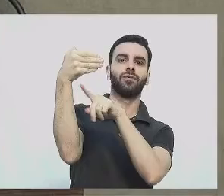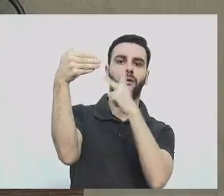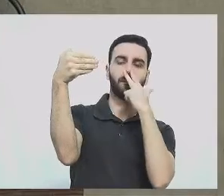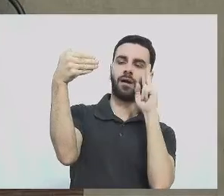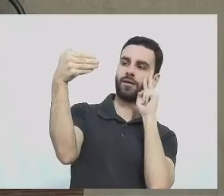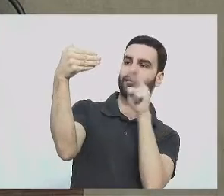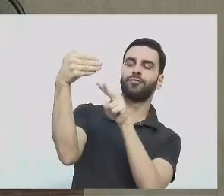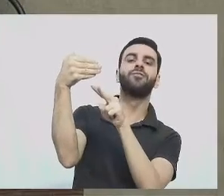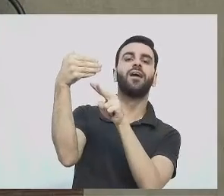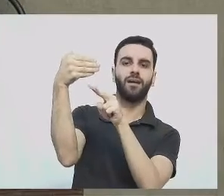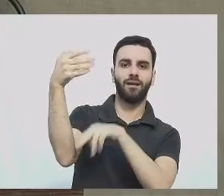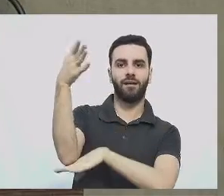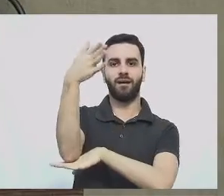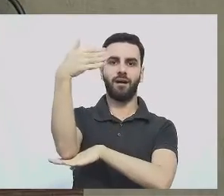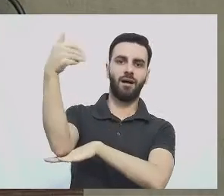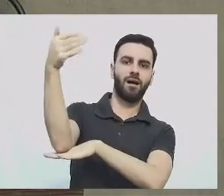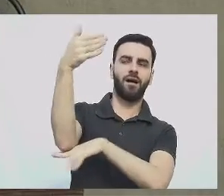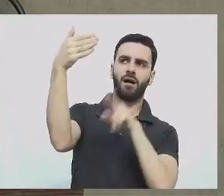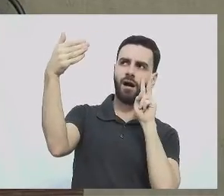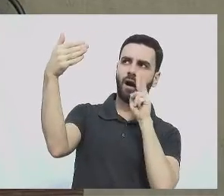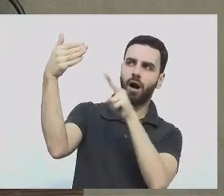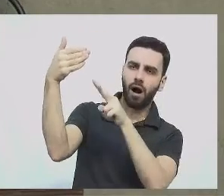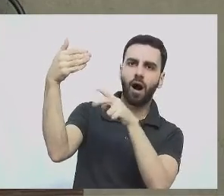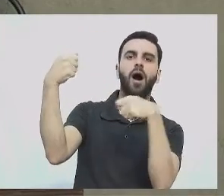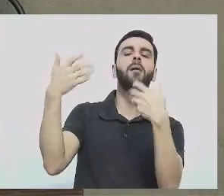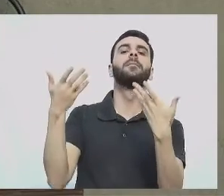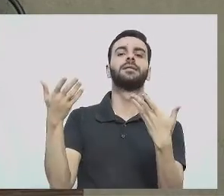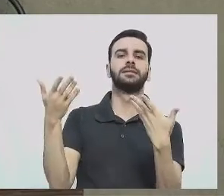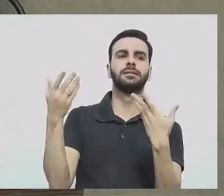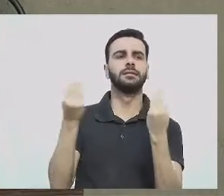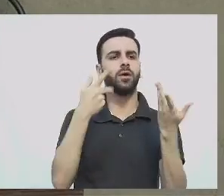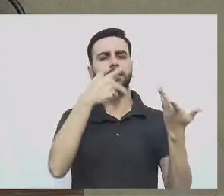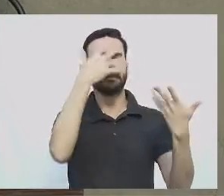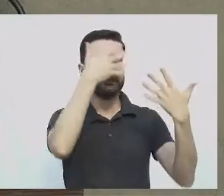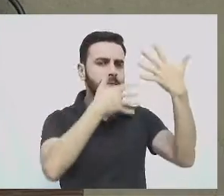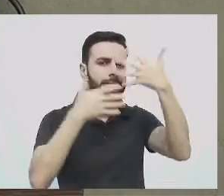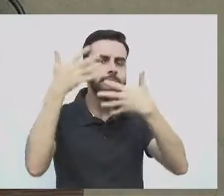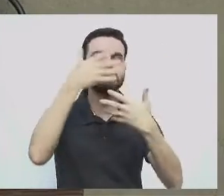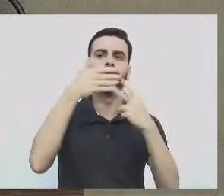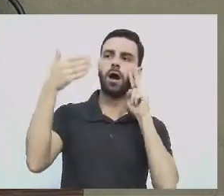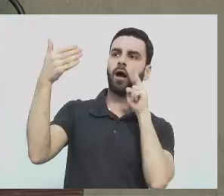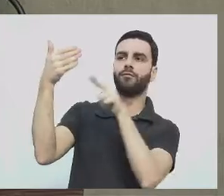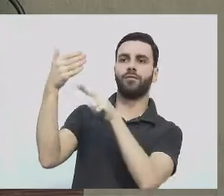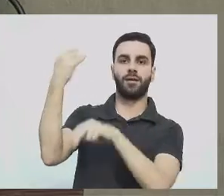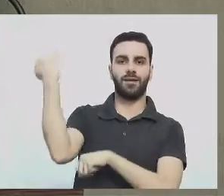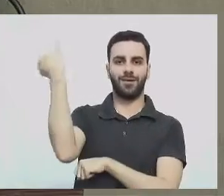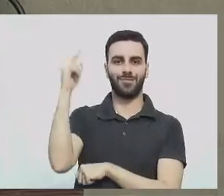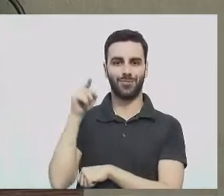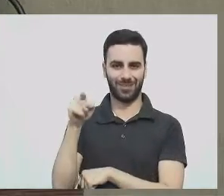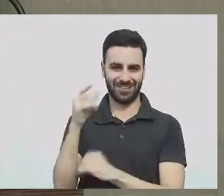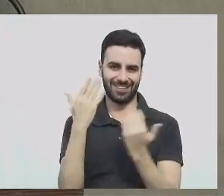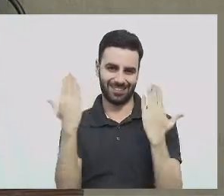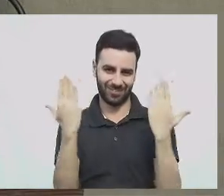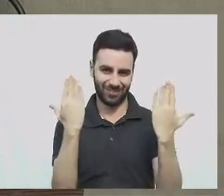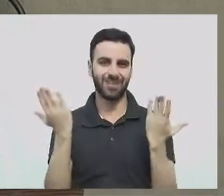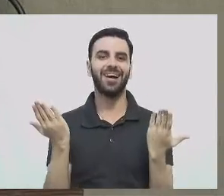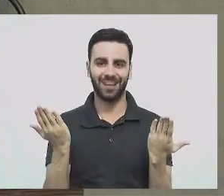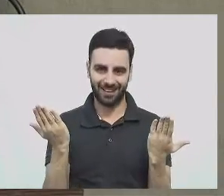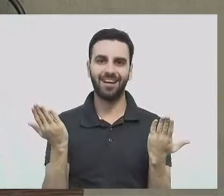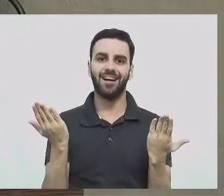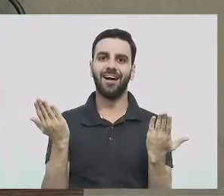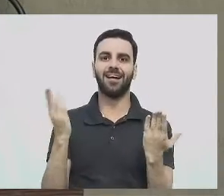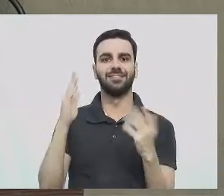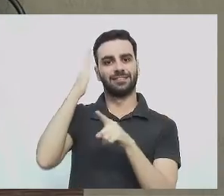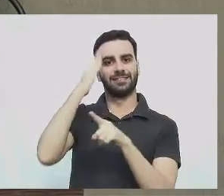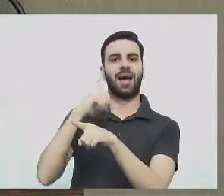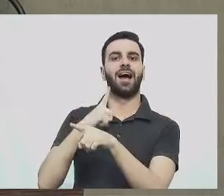caminhando nas florestas, de vez em quando a gente perdia a visão dessa bandeira. Mas, quando subia numa árvore, dizia, ah, ela está